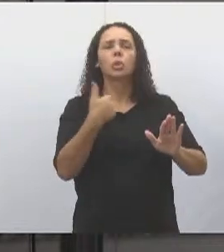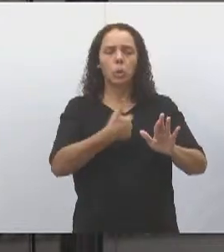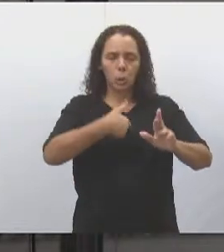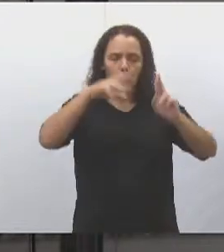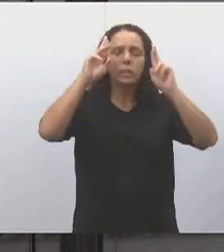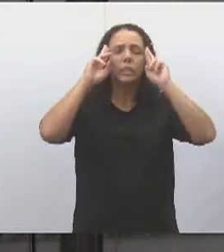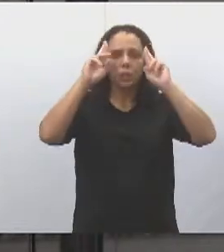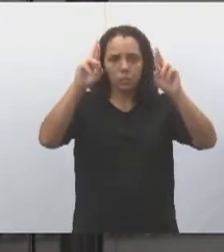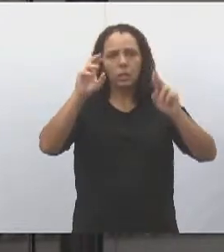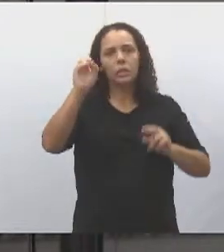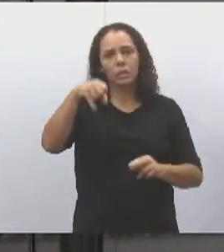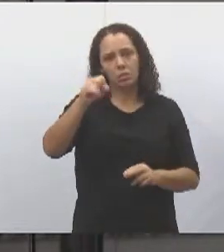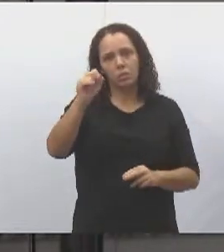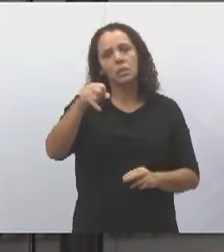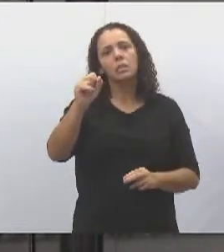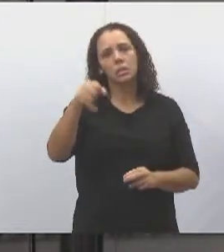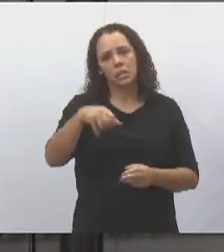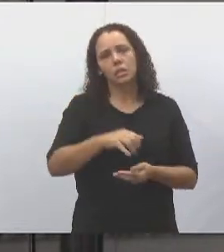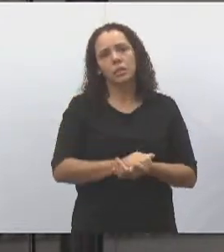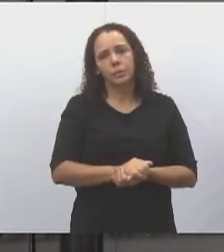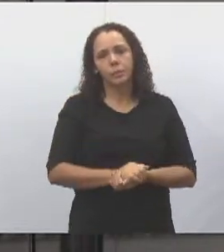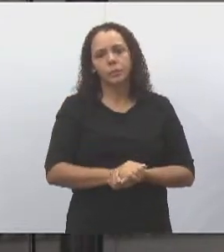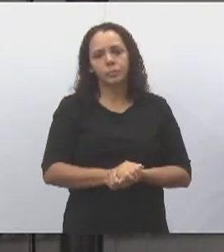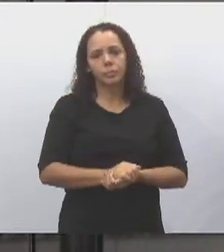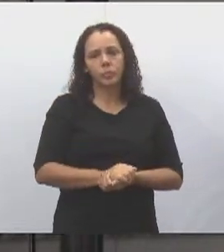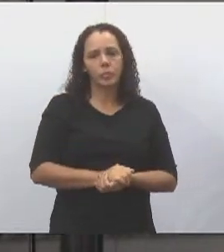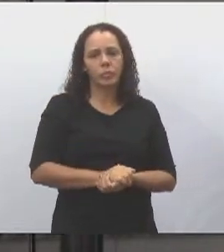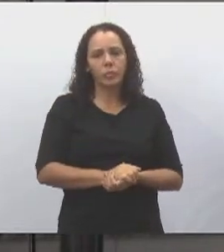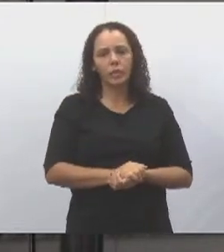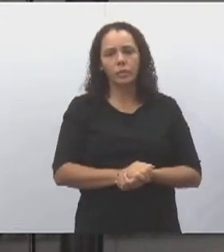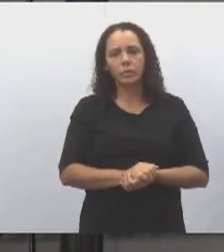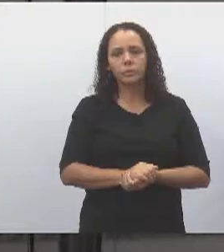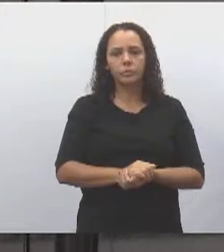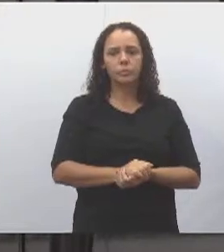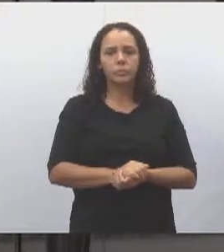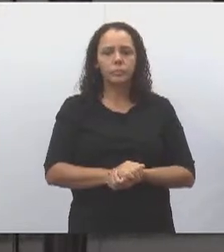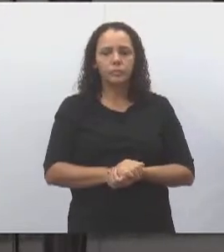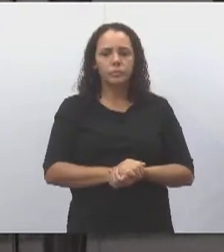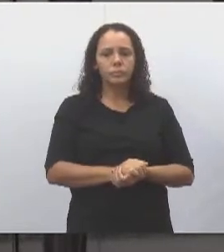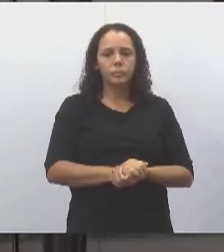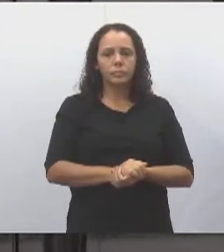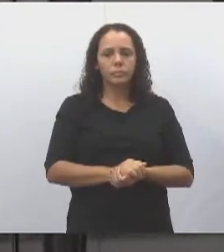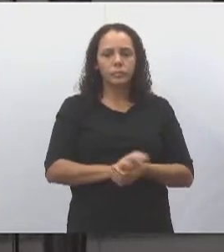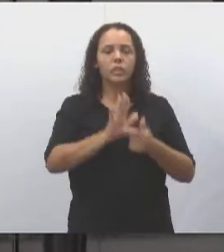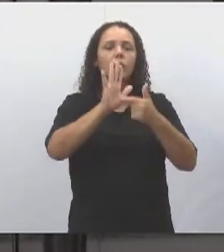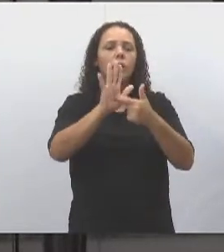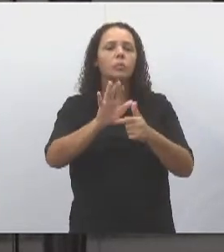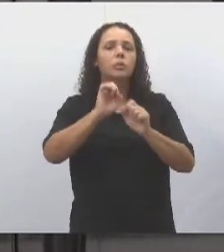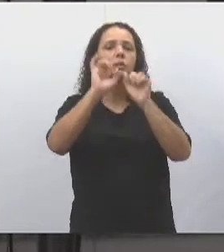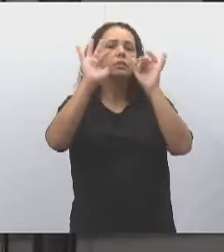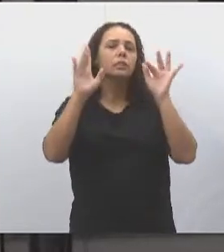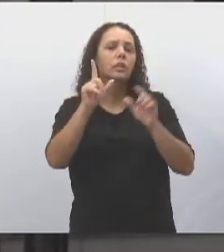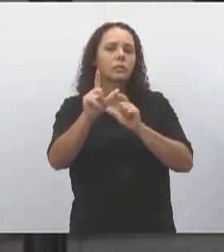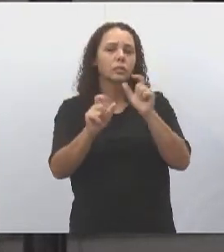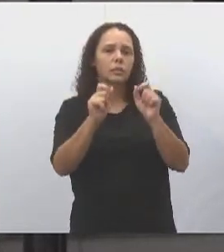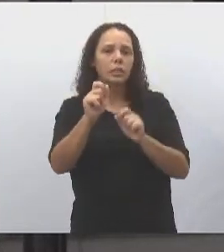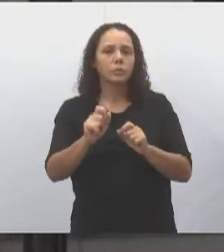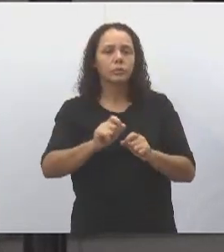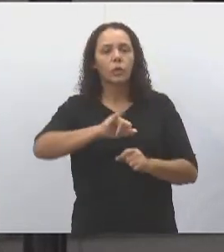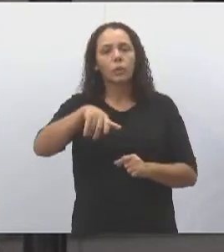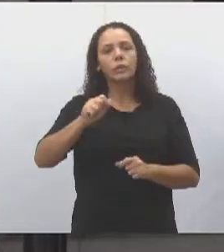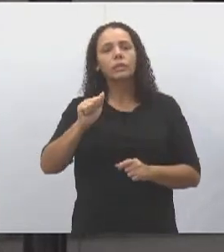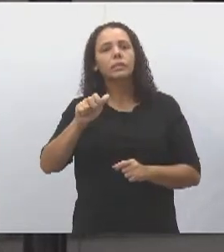citou o nome de ninguém e ninguém aqui falou palavrão para ninguém, tá? O que eu quero deixar claro é o seguinte: o